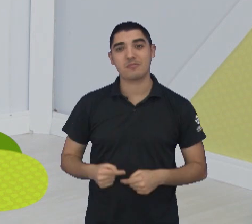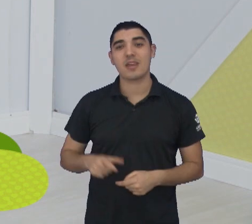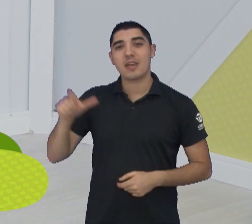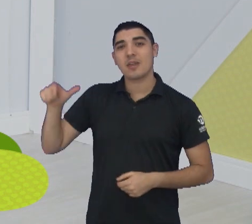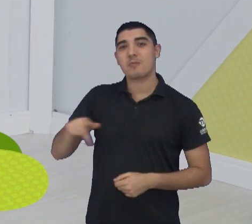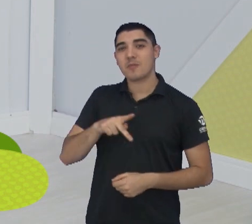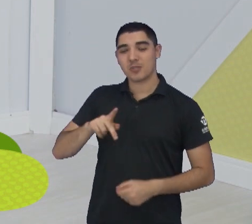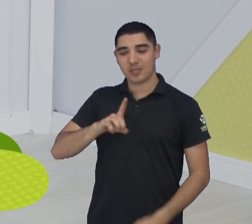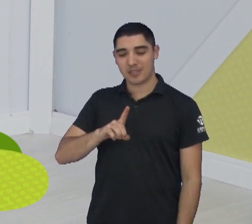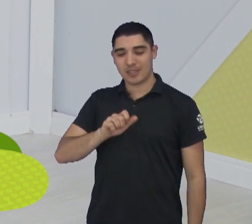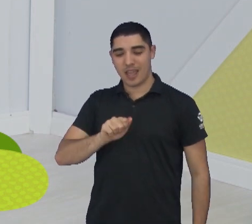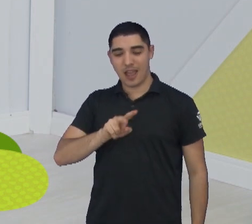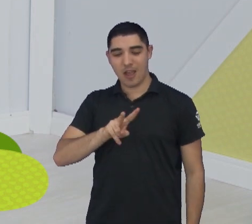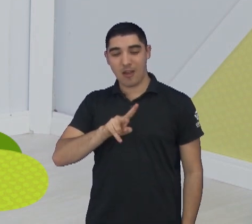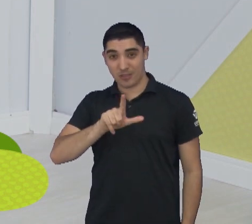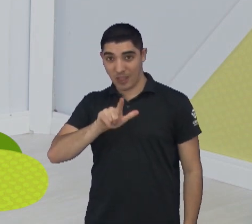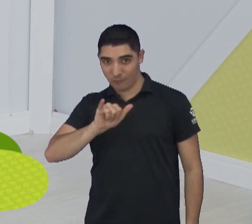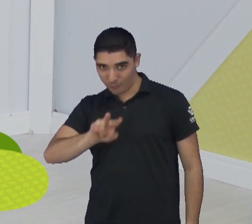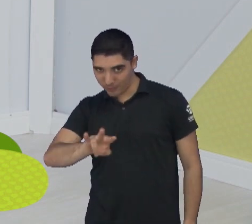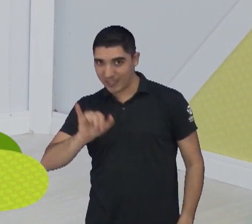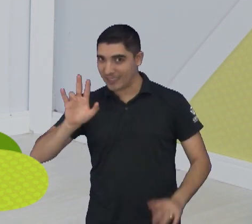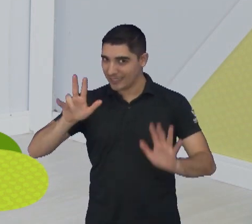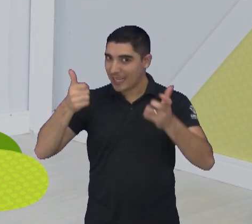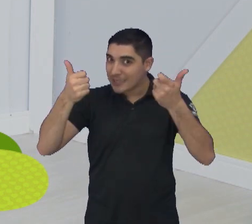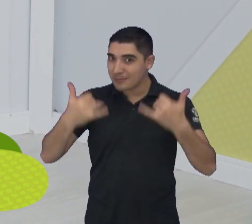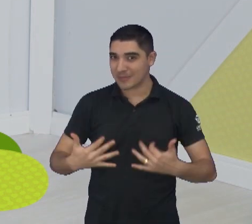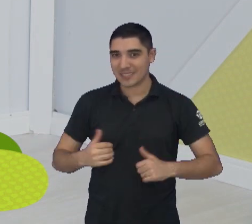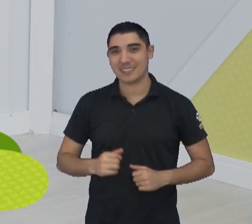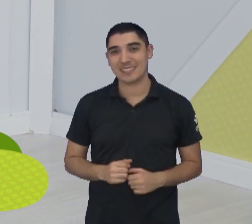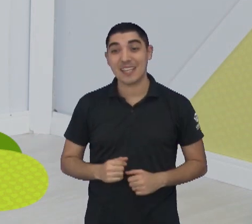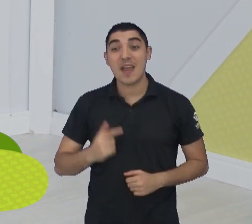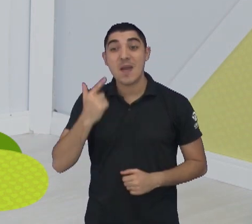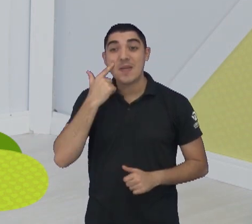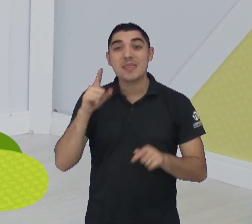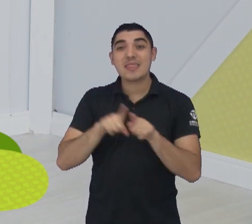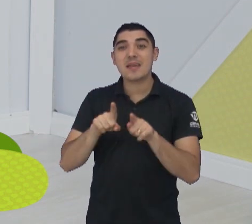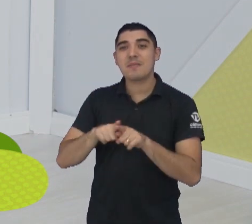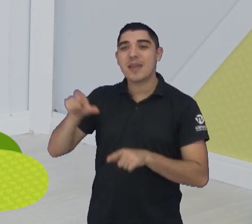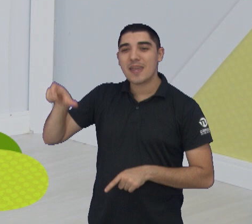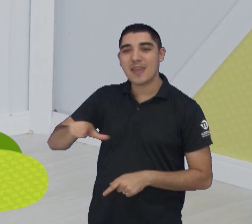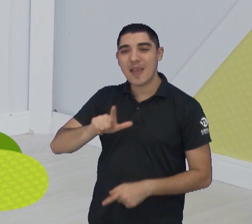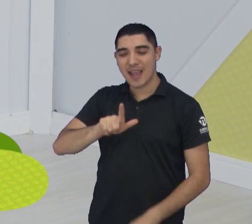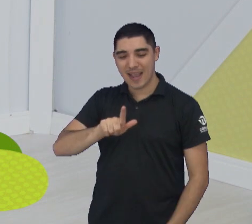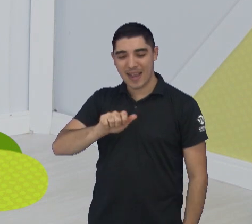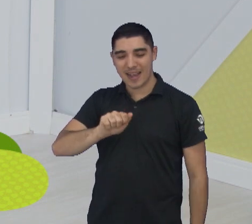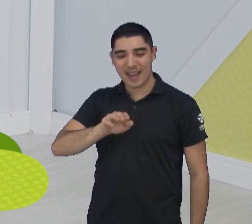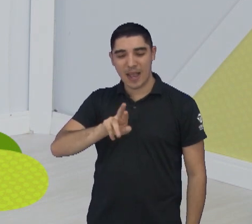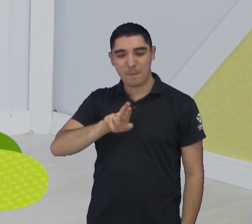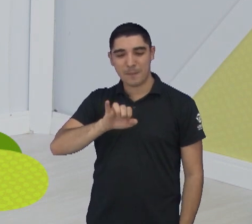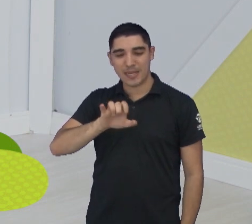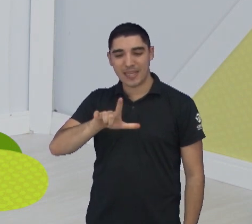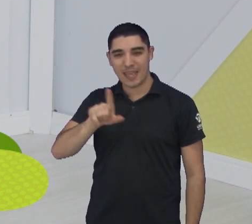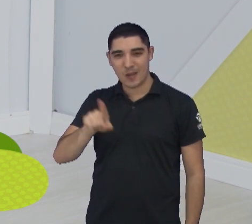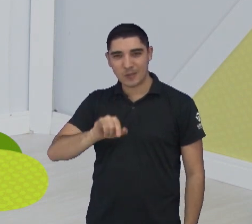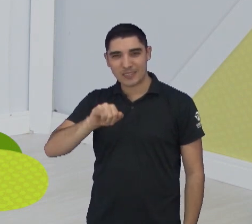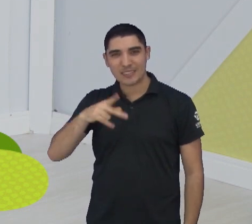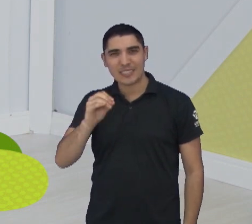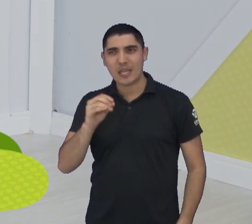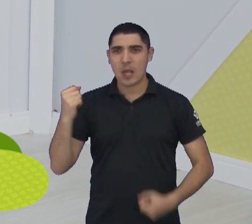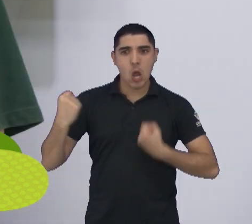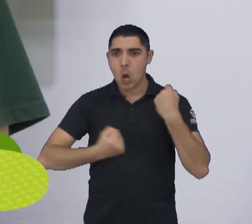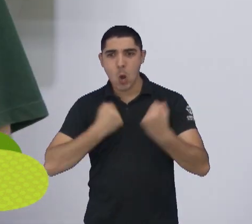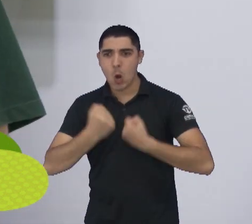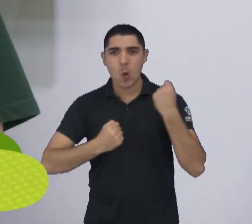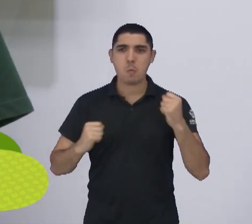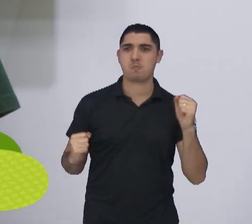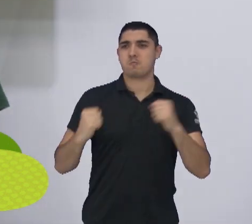Rosa Moreira. Mas o detalhe é o seguinte, agora, aliás, o Gabrielzinho saiu correndo ali, feliz. Né? O que o Gabrielzinho saiu socando o ar? O que foi? O